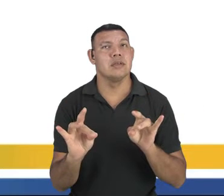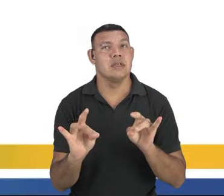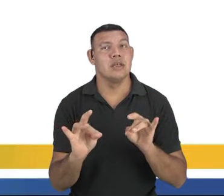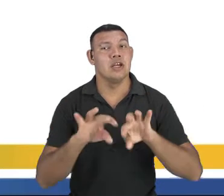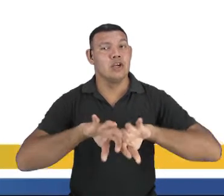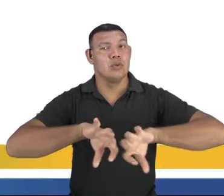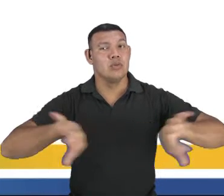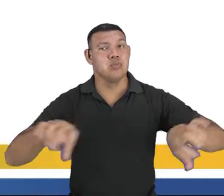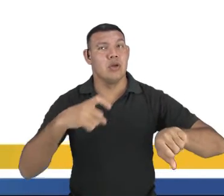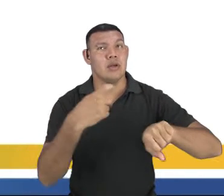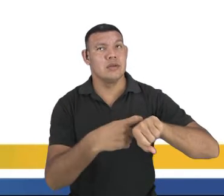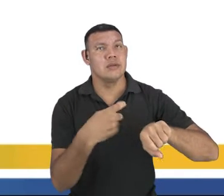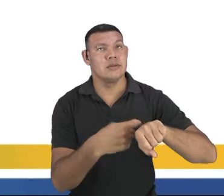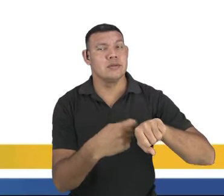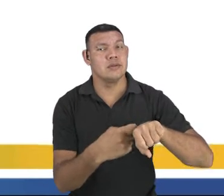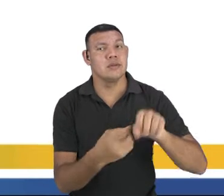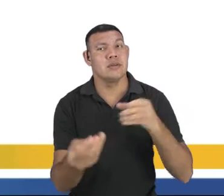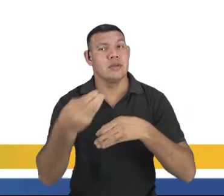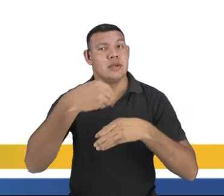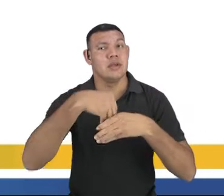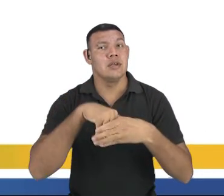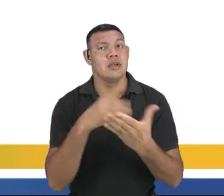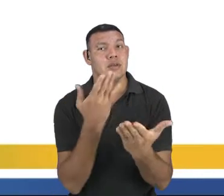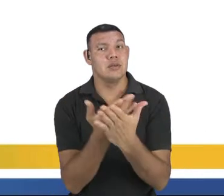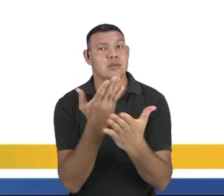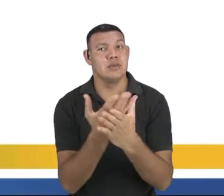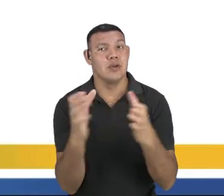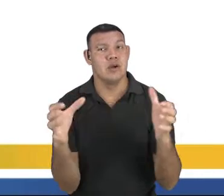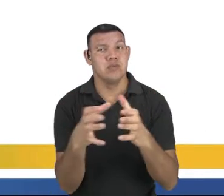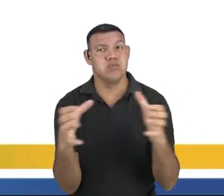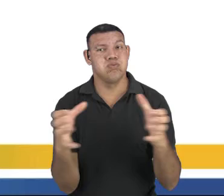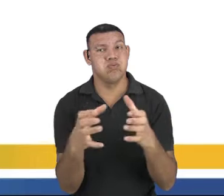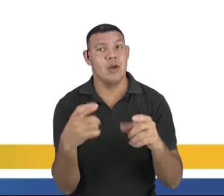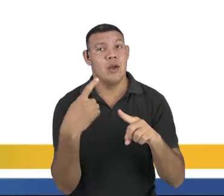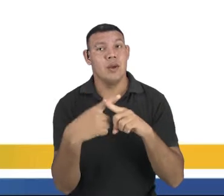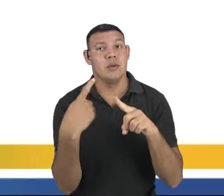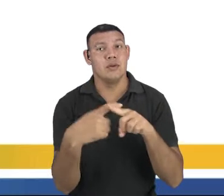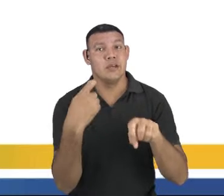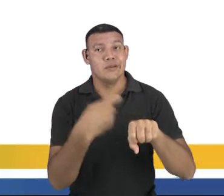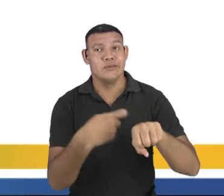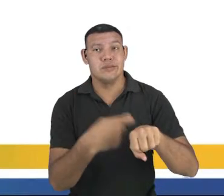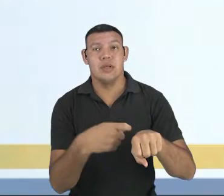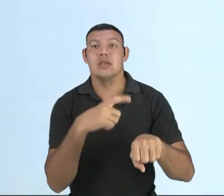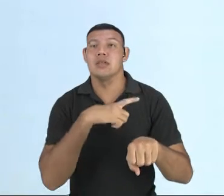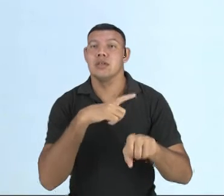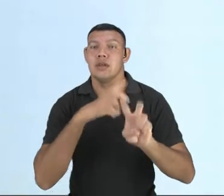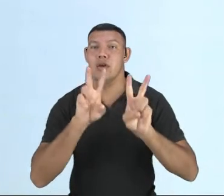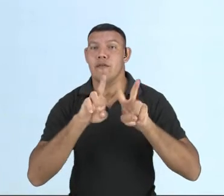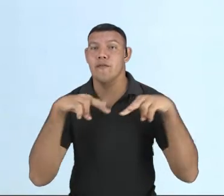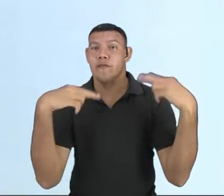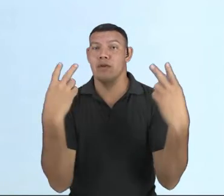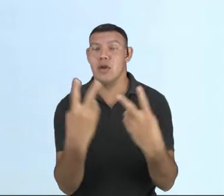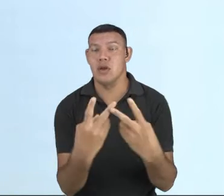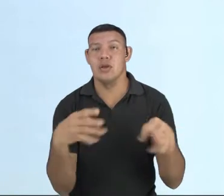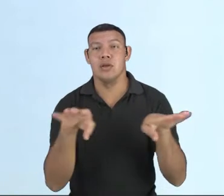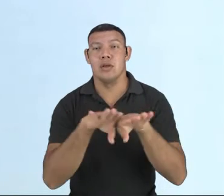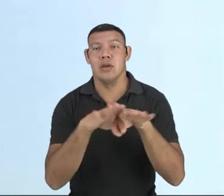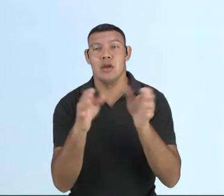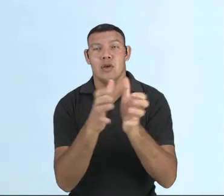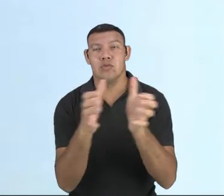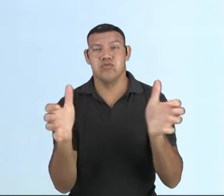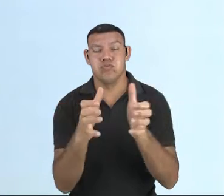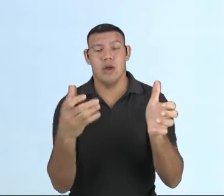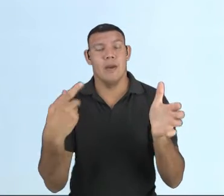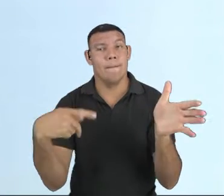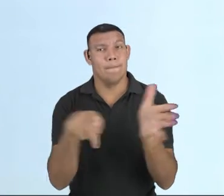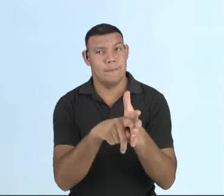da dilatação? Pelo simples fato, pessoal, que os sólidos possuem volume e forma definida. O que seria o volume e forma